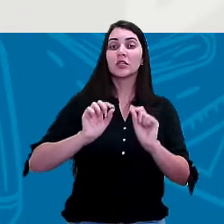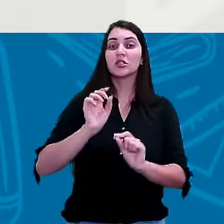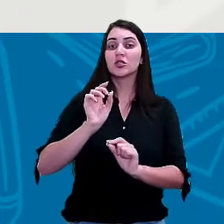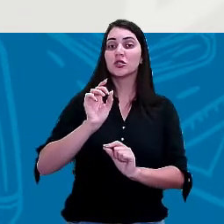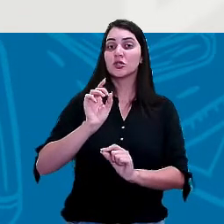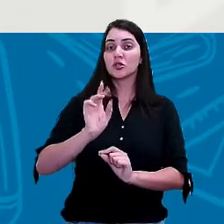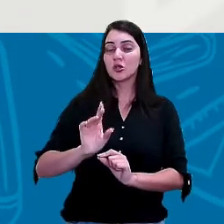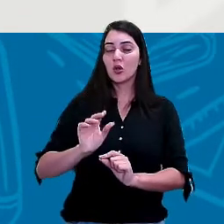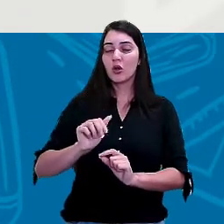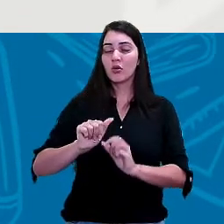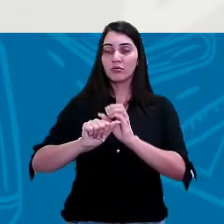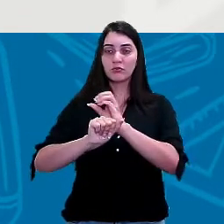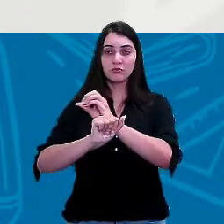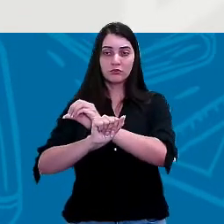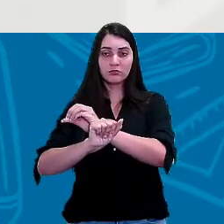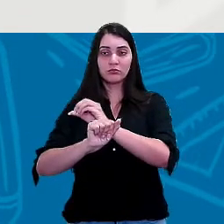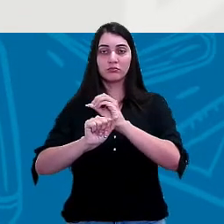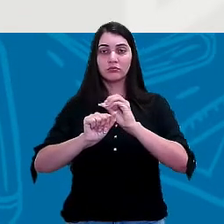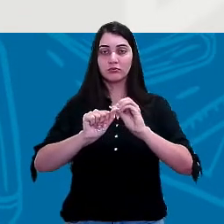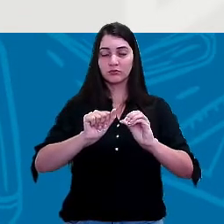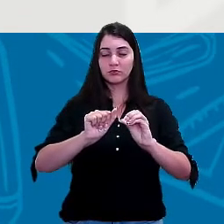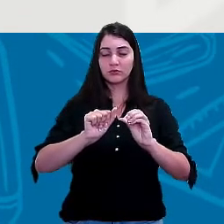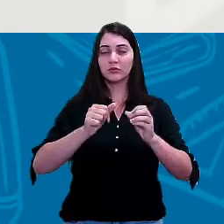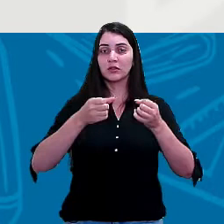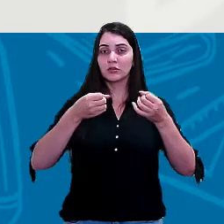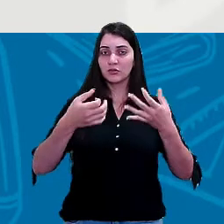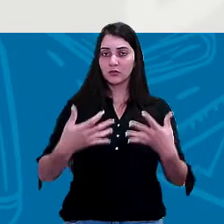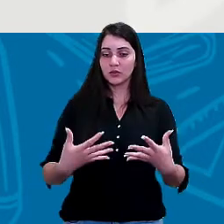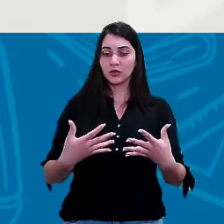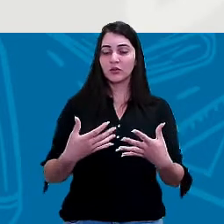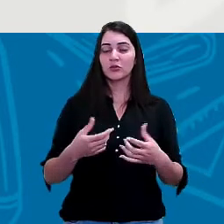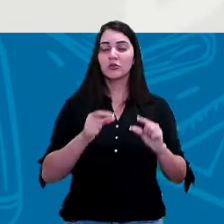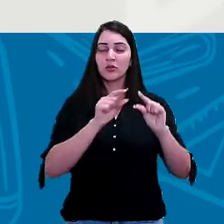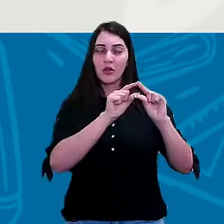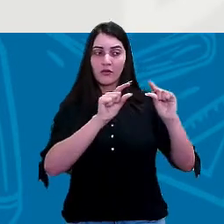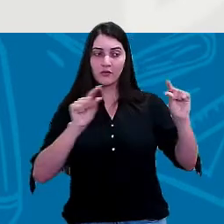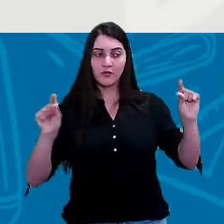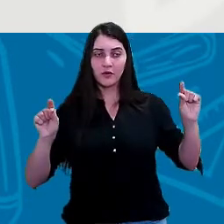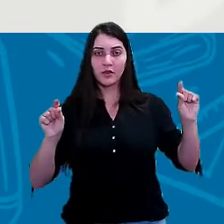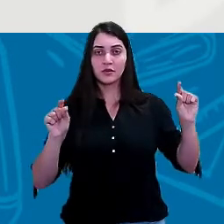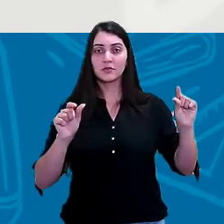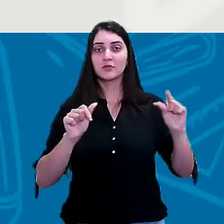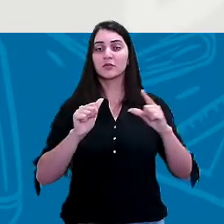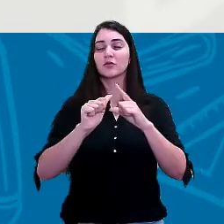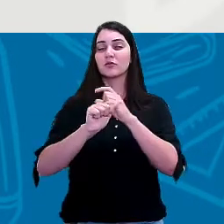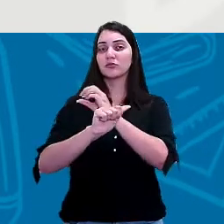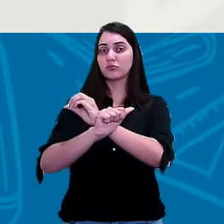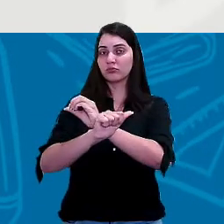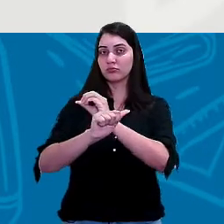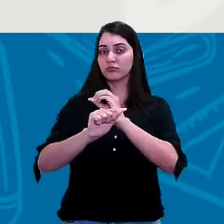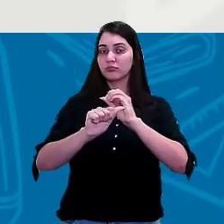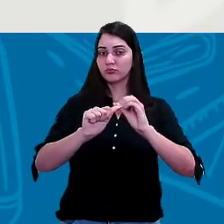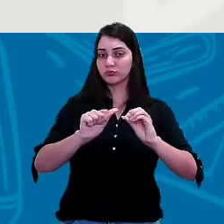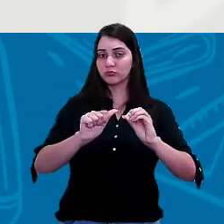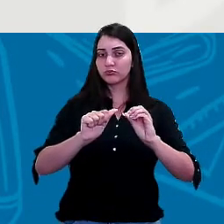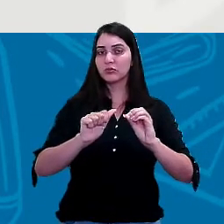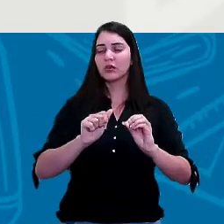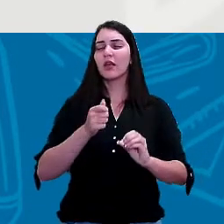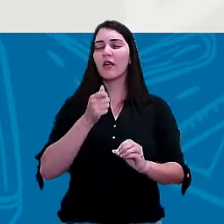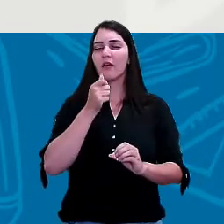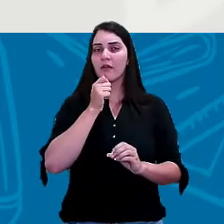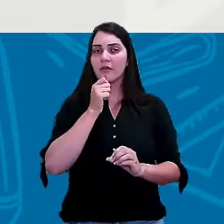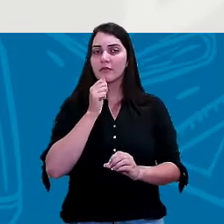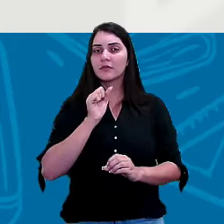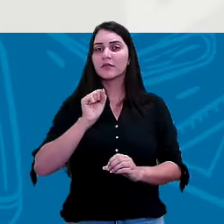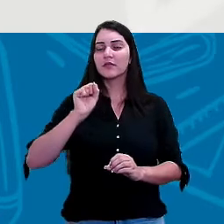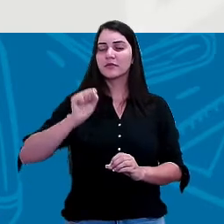artigos definidos, como diz aqui, ó. Tá vendo? Completar as frases com os artigos definidos, que ainda assim tá aí,